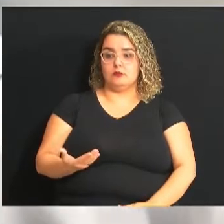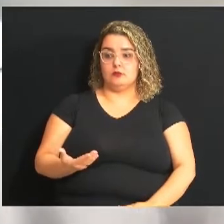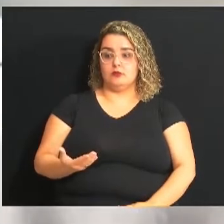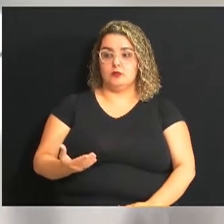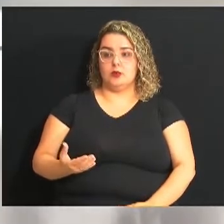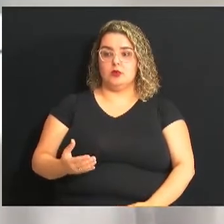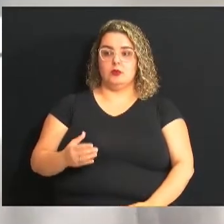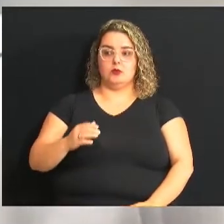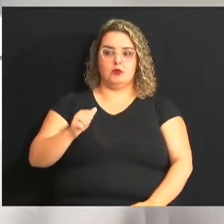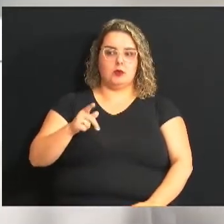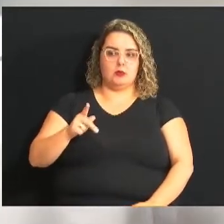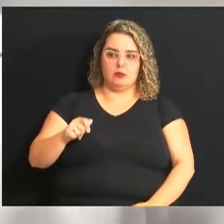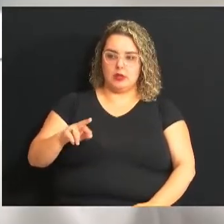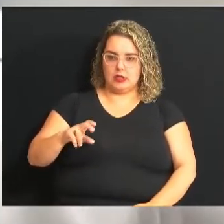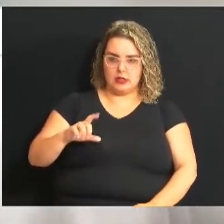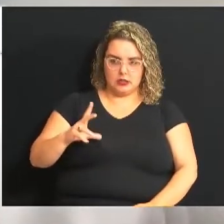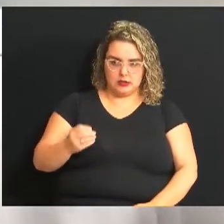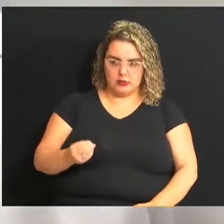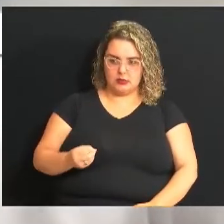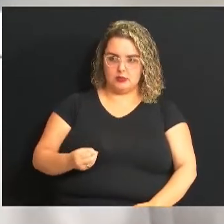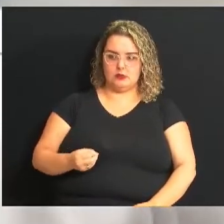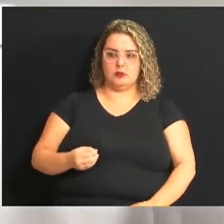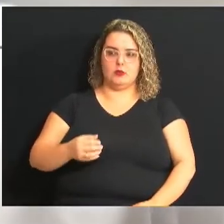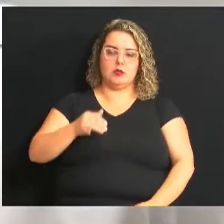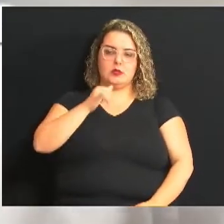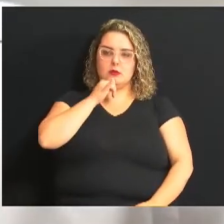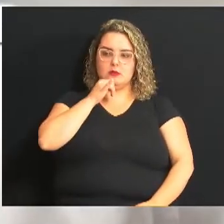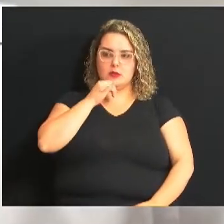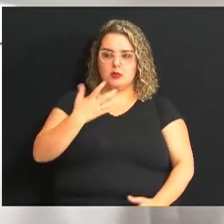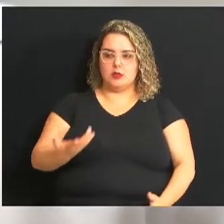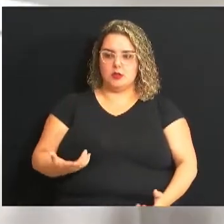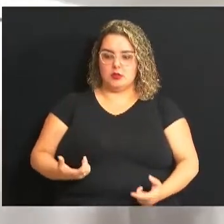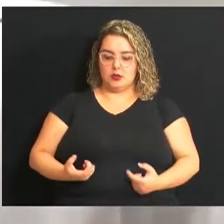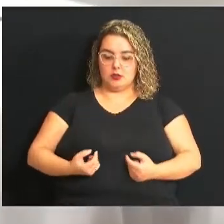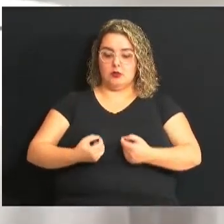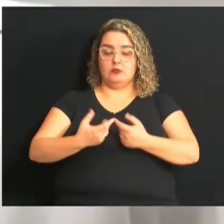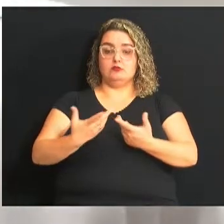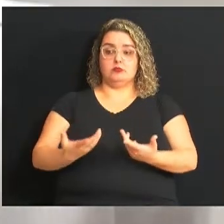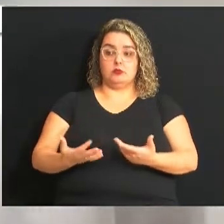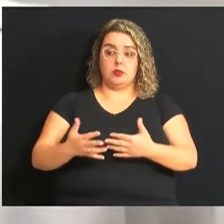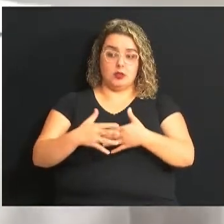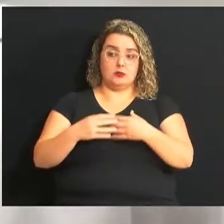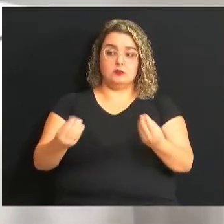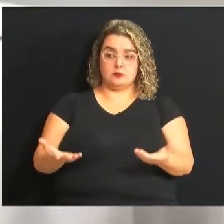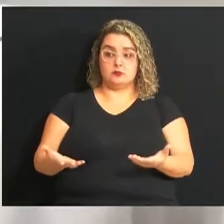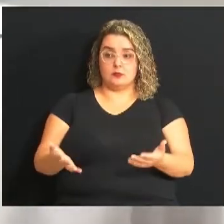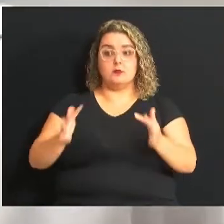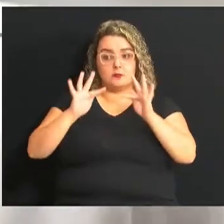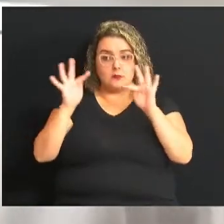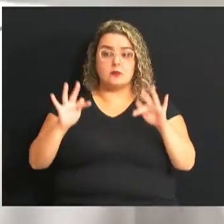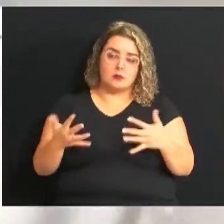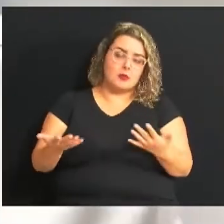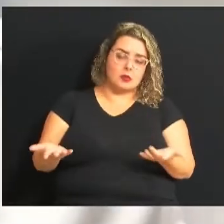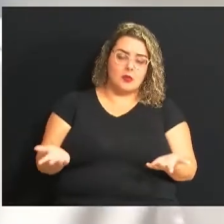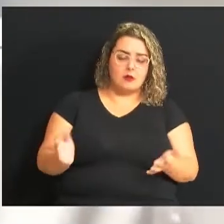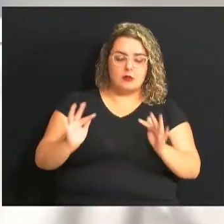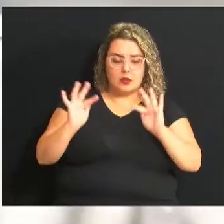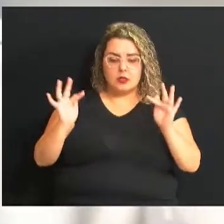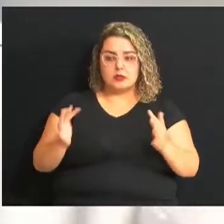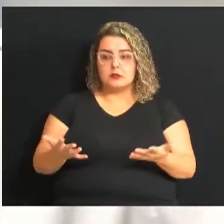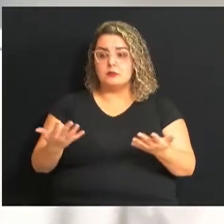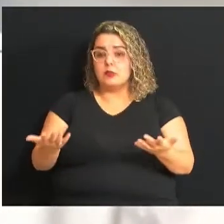você tratava alguém com câncer, você curava um paciente com câncer, esse paciente ele ficava feliz. Mas esse